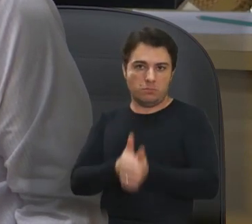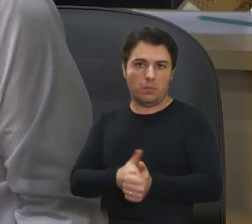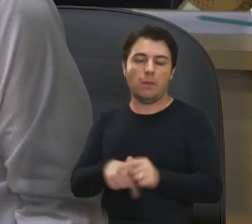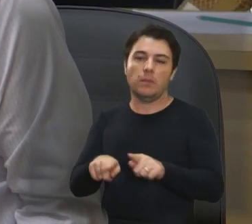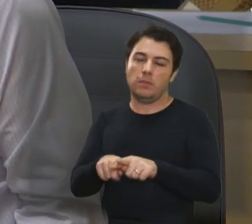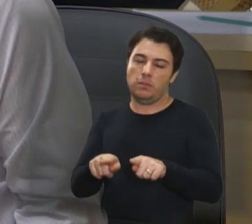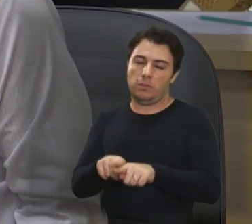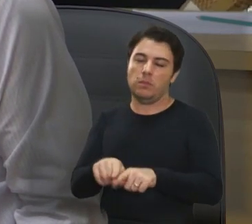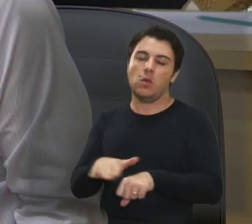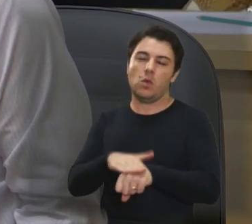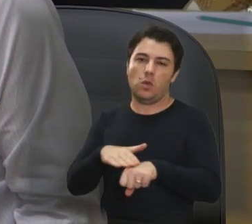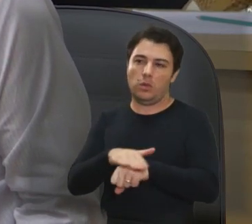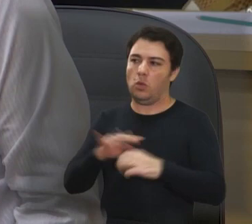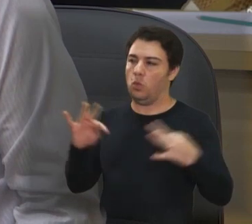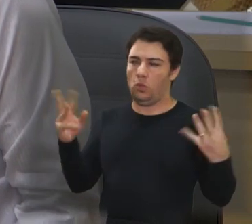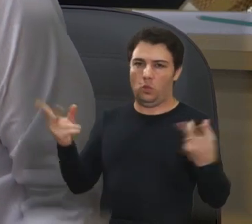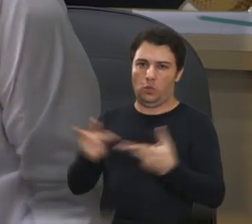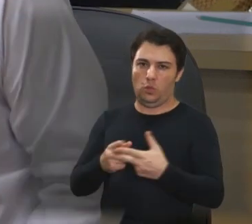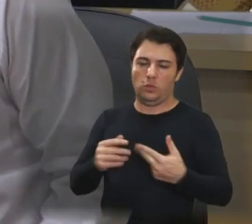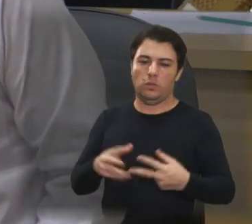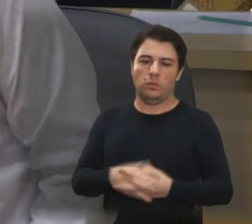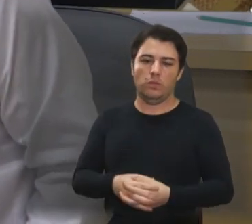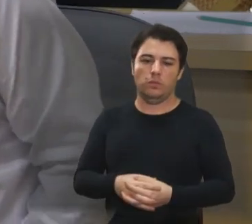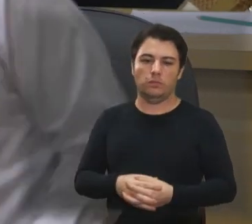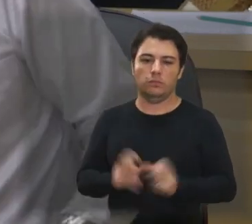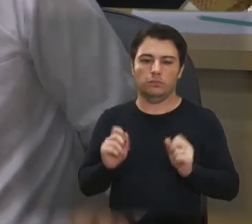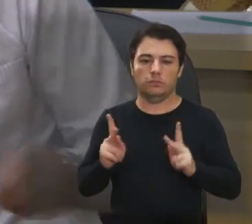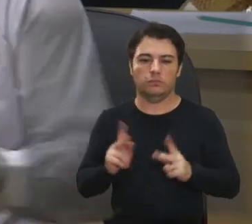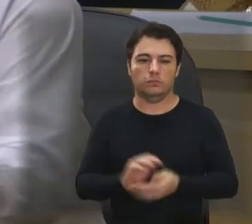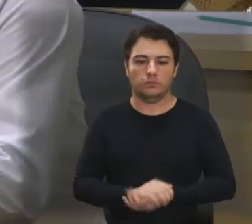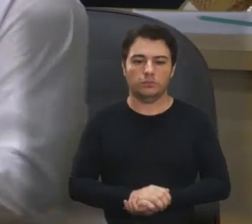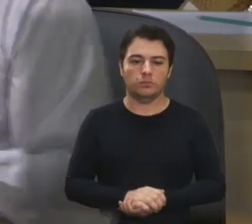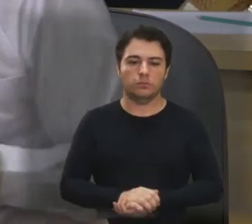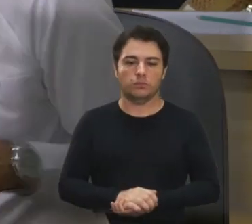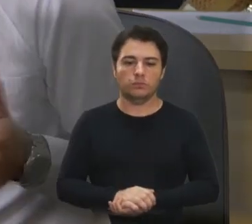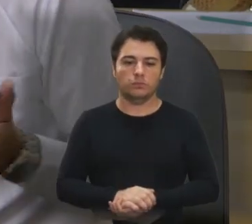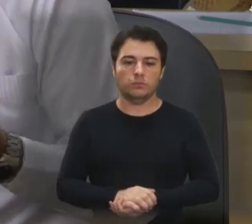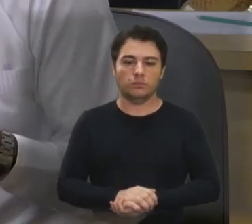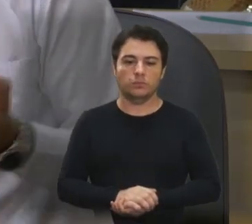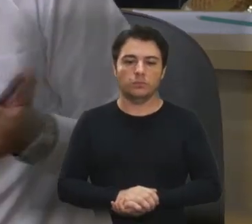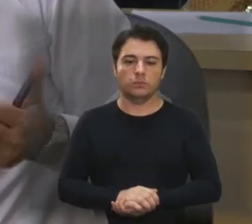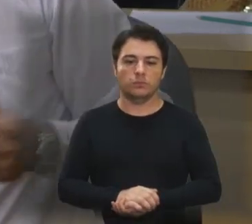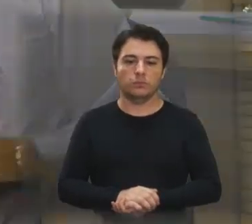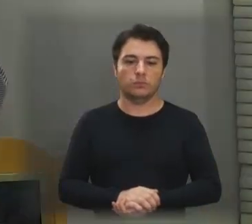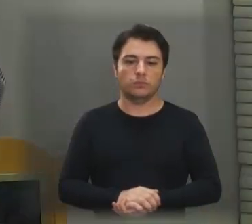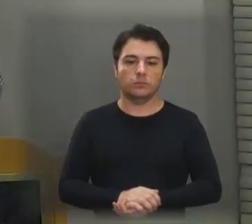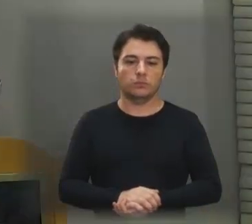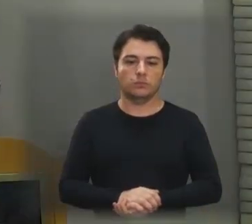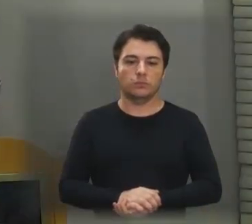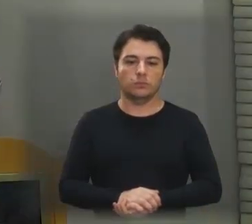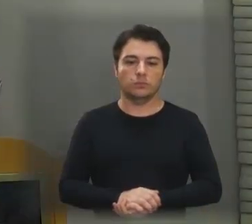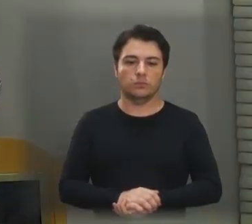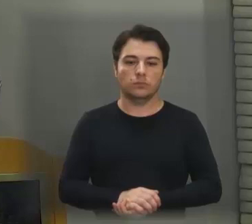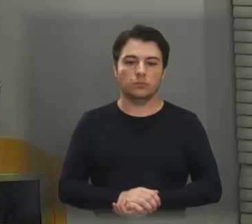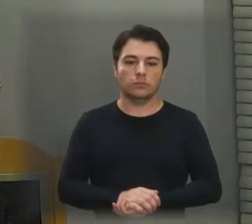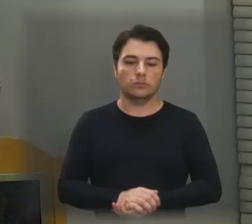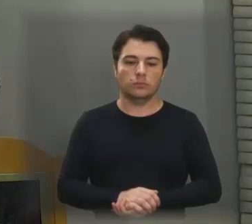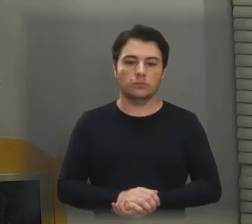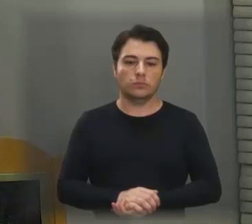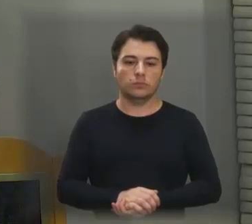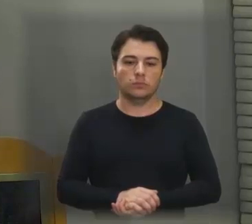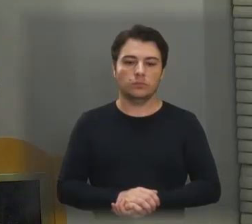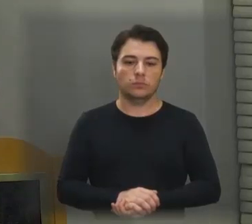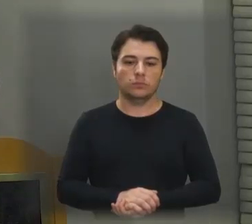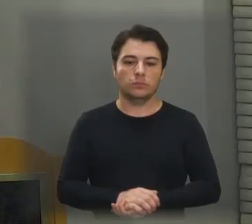conversado com todos aí para solucionar esse problema tá bom E aí